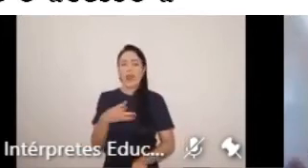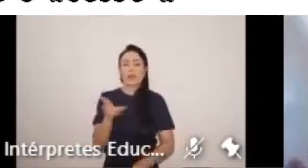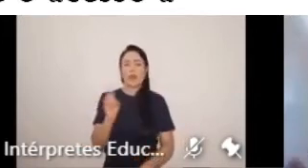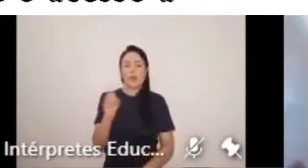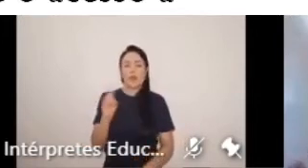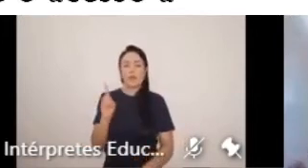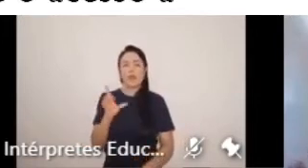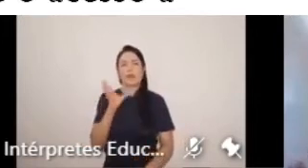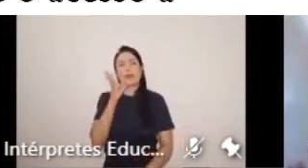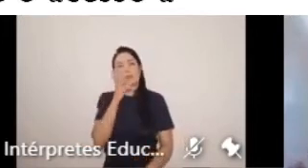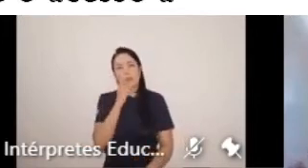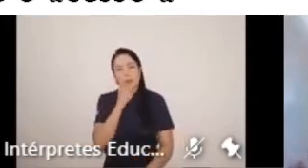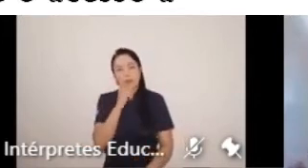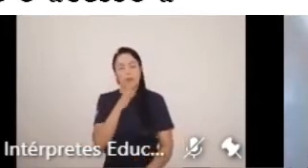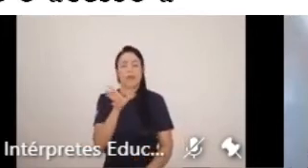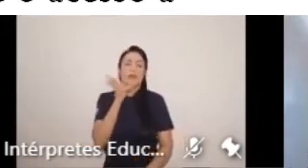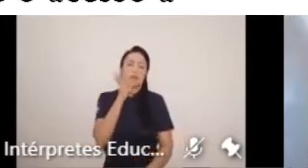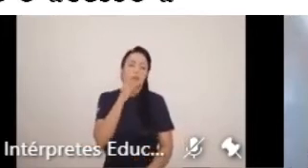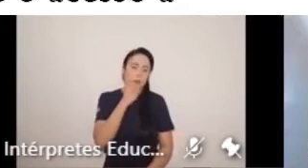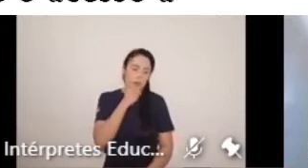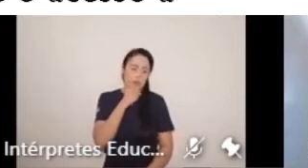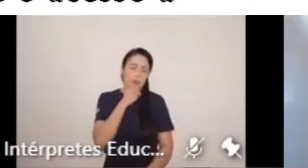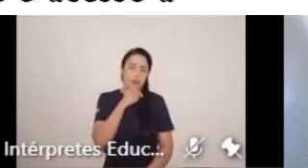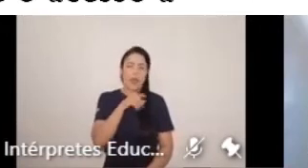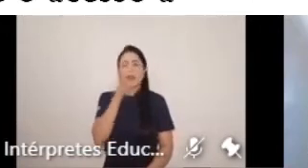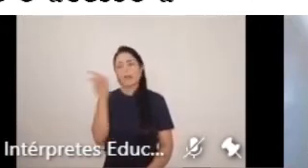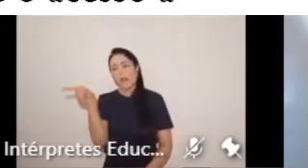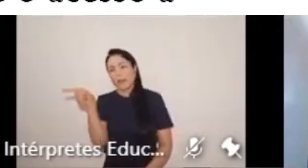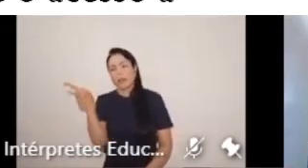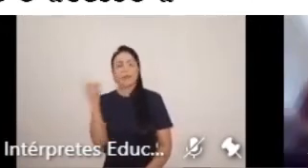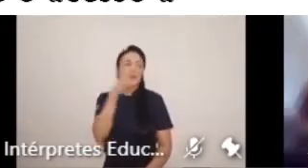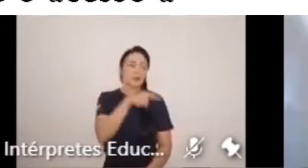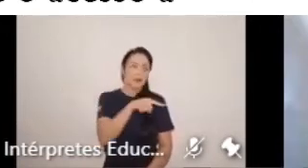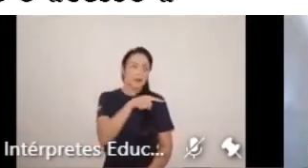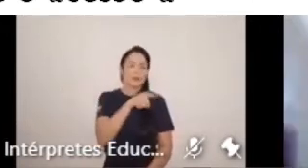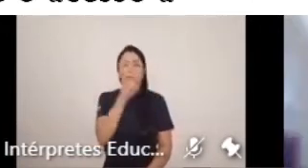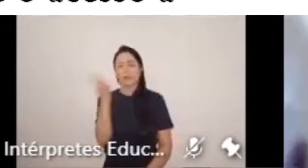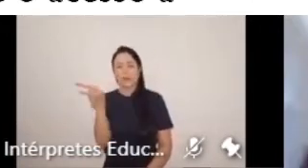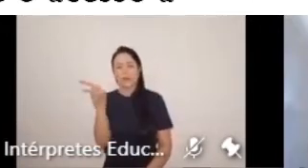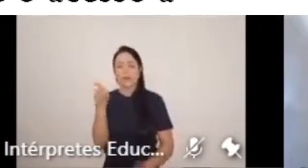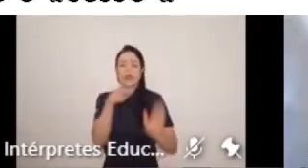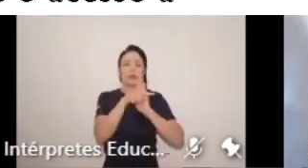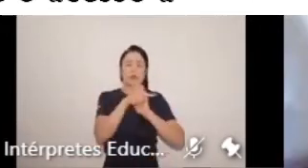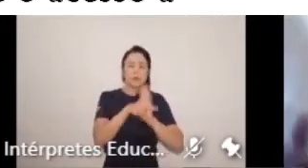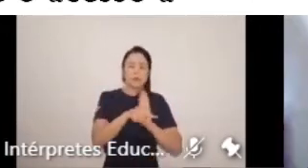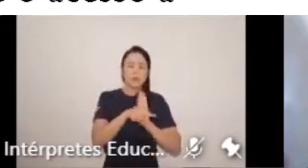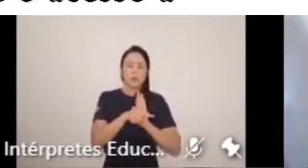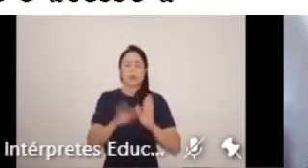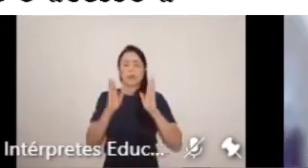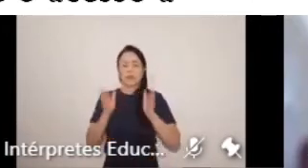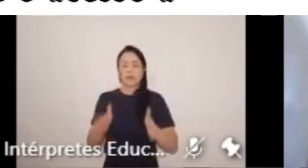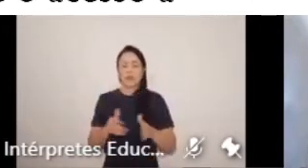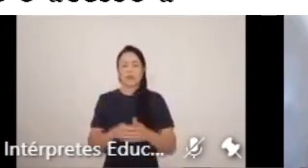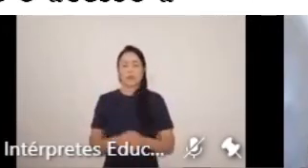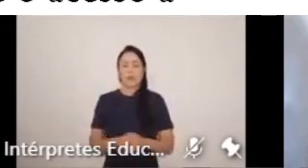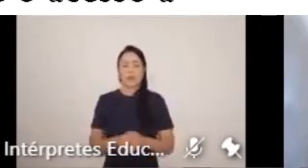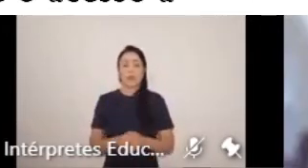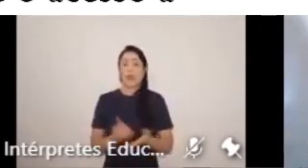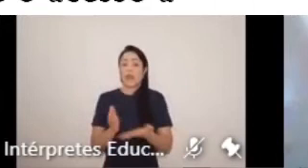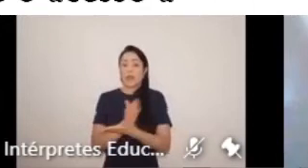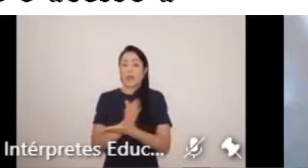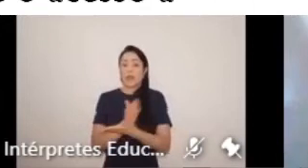consulta demora outros meses. E aí, os exames que já ainda eram atuais, não são